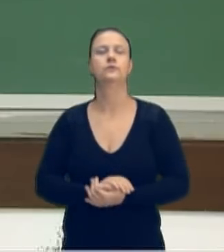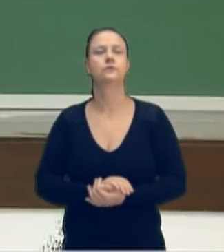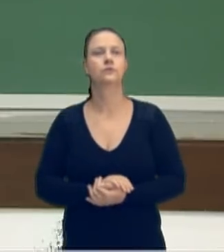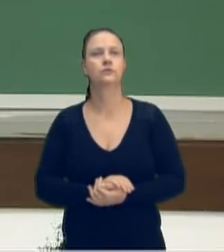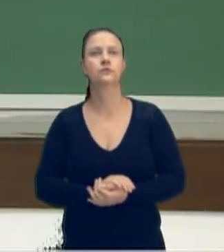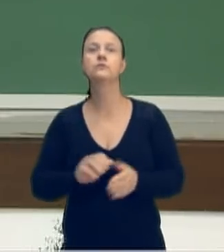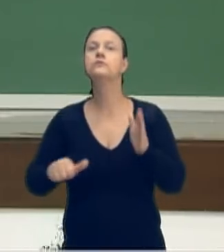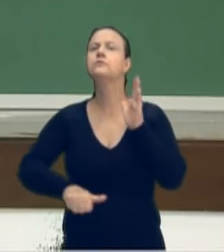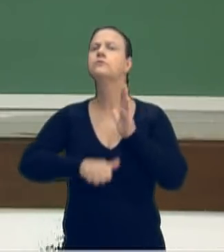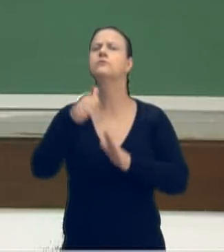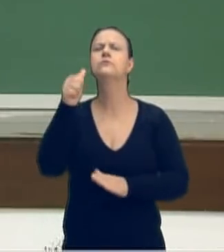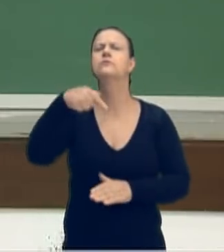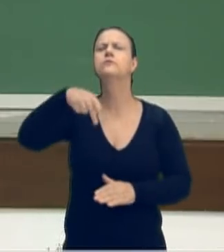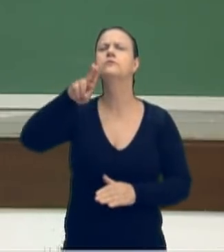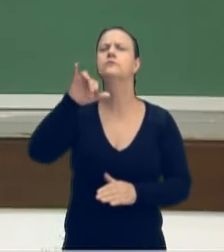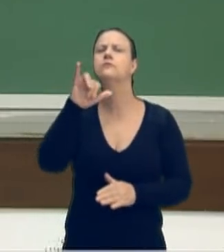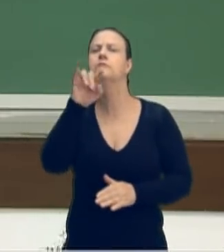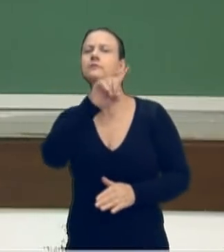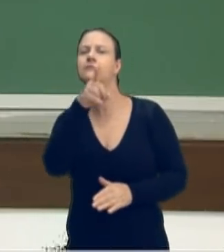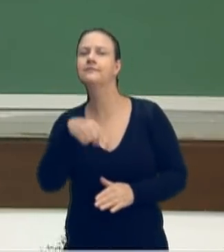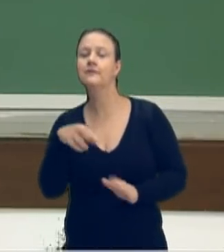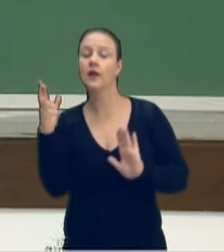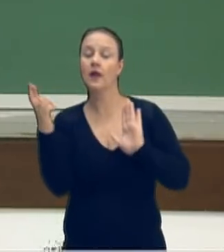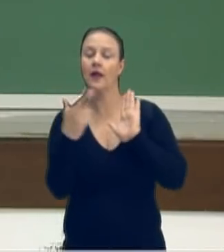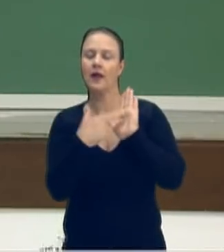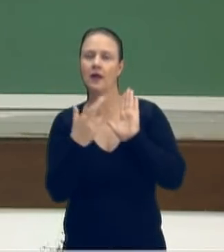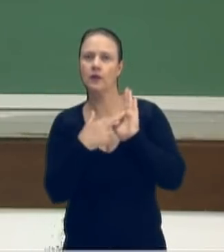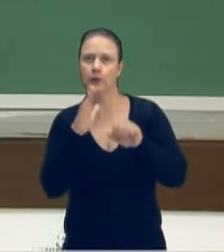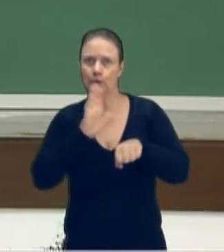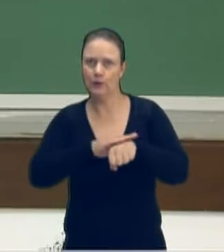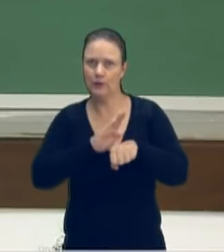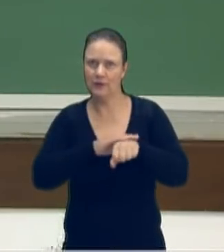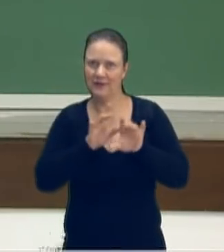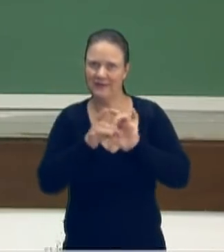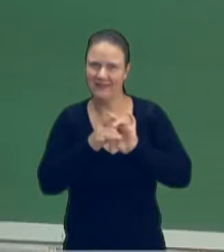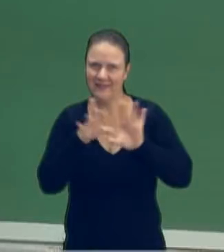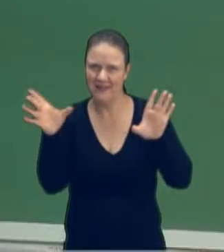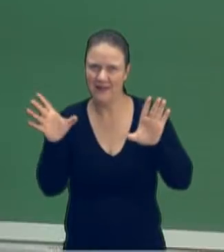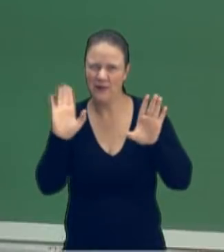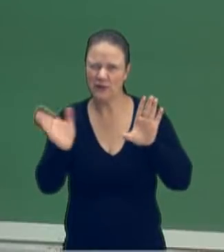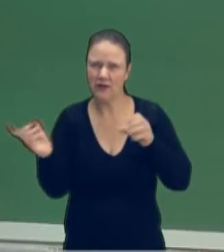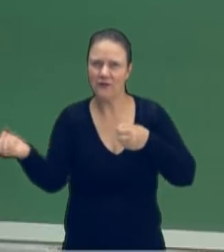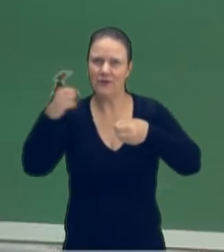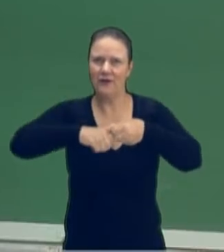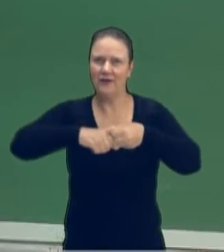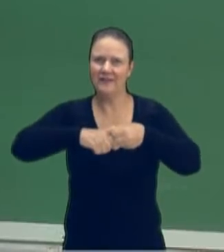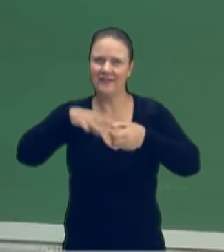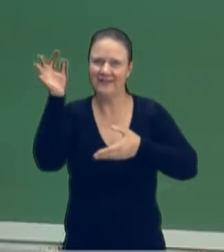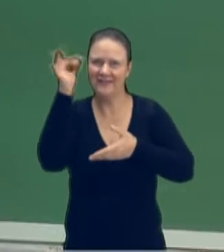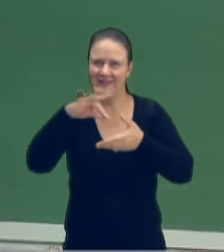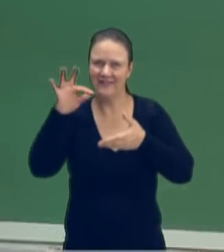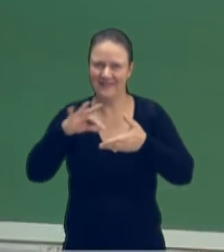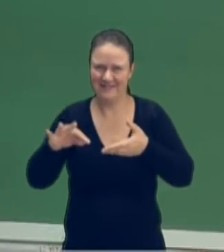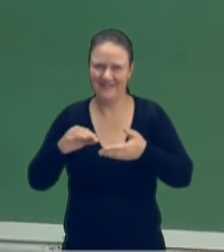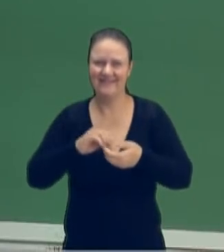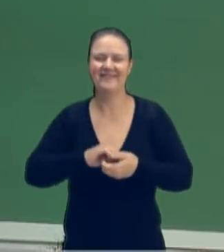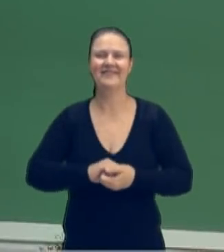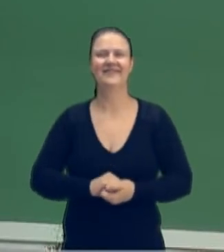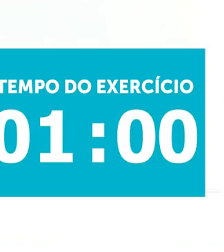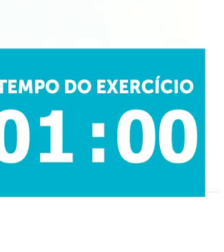Primeiro quiz aqui, meninos. Respondam, vocês terão um tempo, daqui a pouco nós voltamos para nós corrigirmos junto com vocês essa aí.